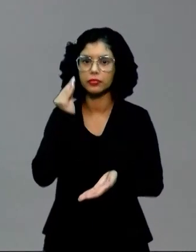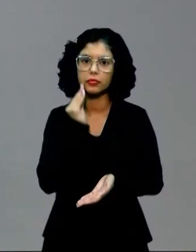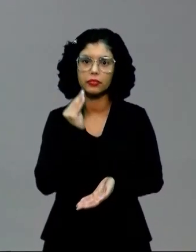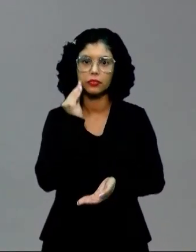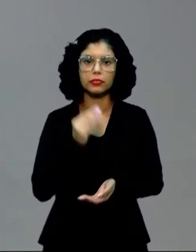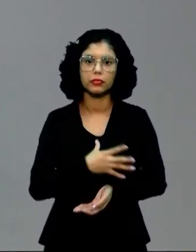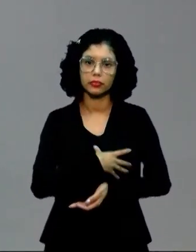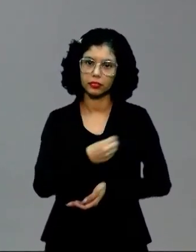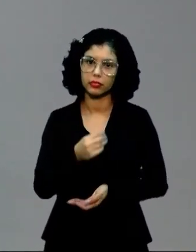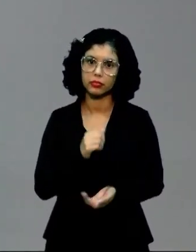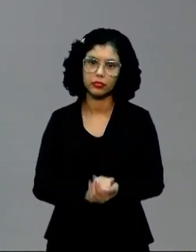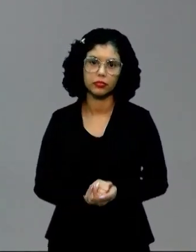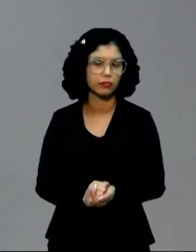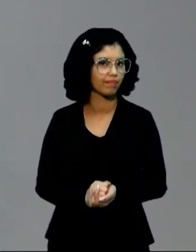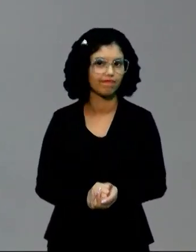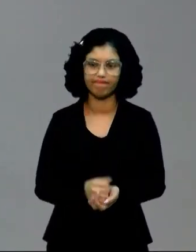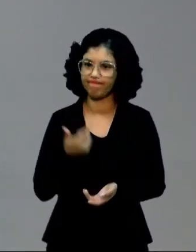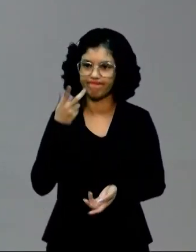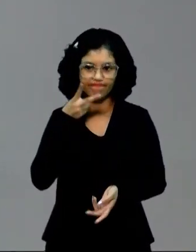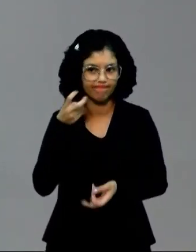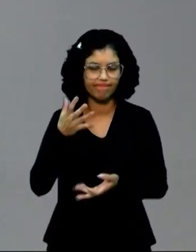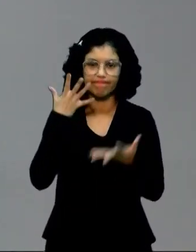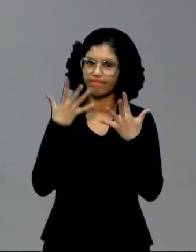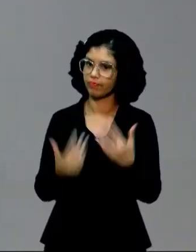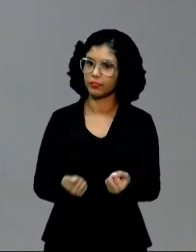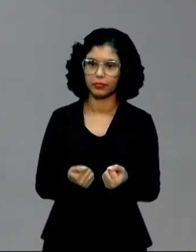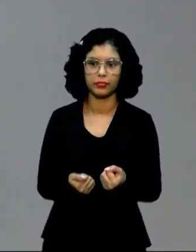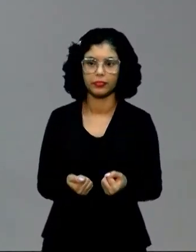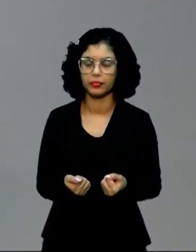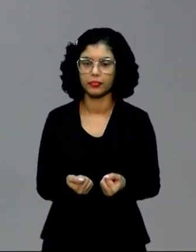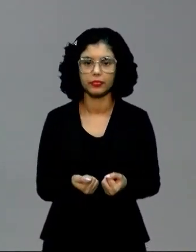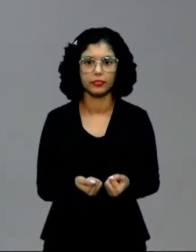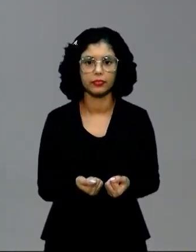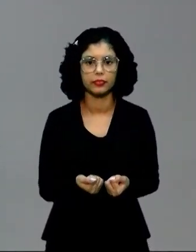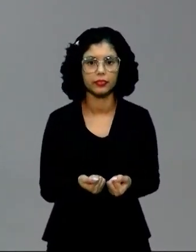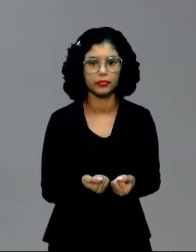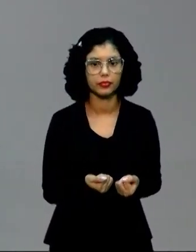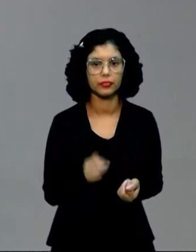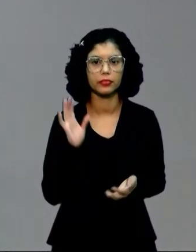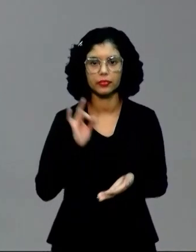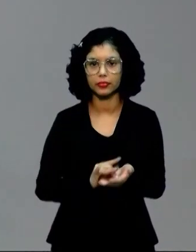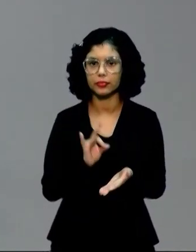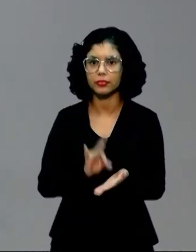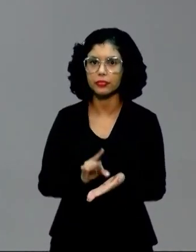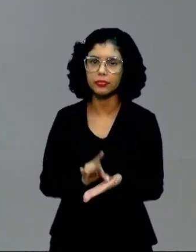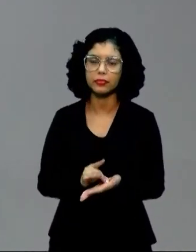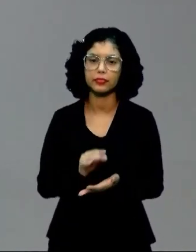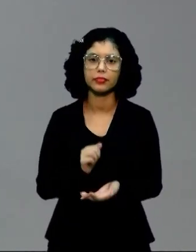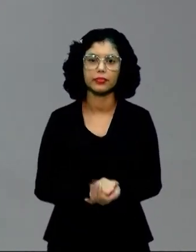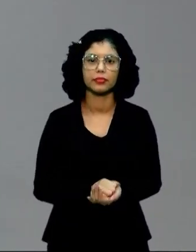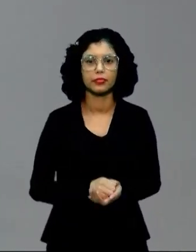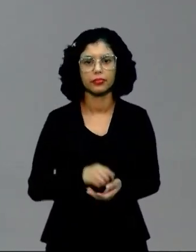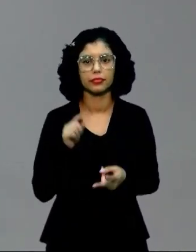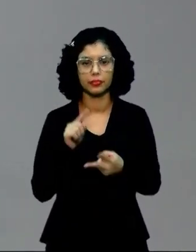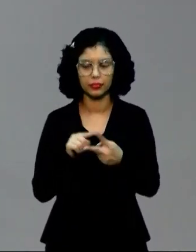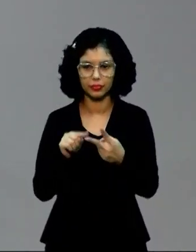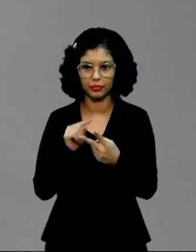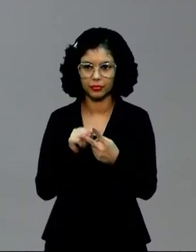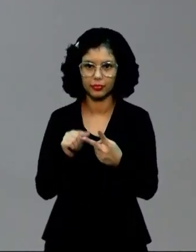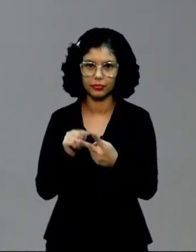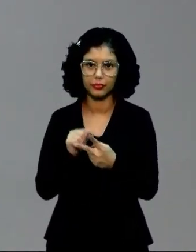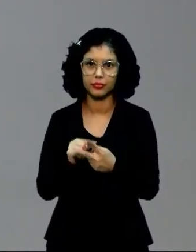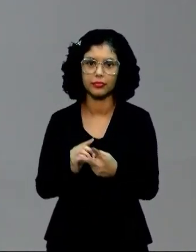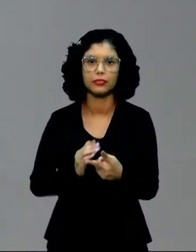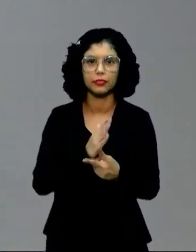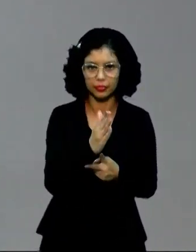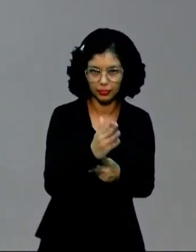o filho, ele não ouve, não aceita, quer dizer, na verdade, ele tem duas situações: ou